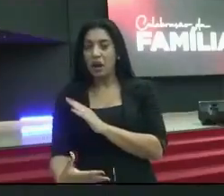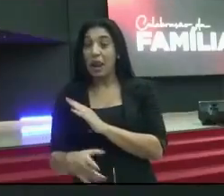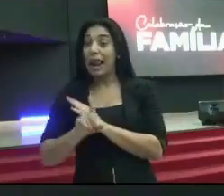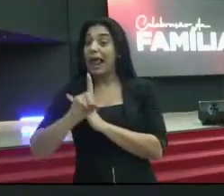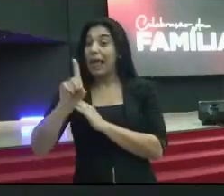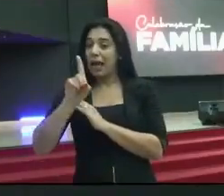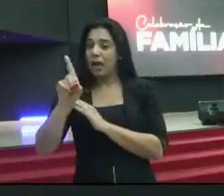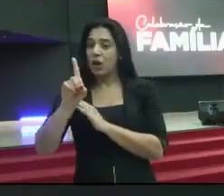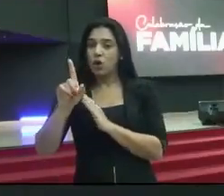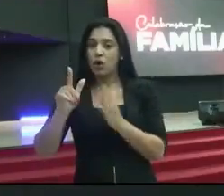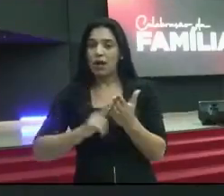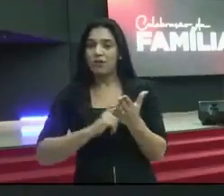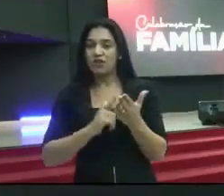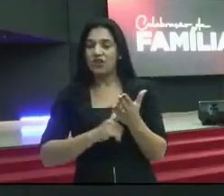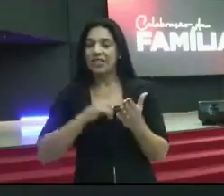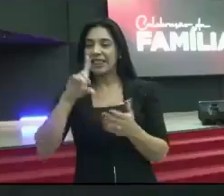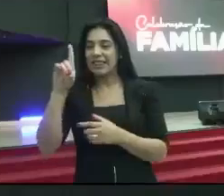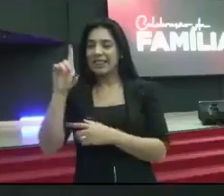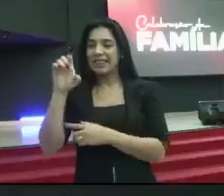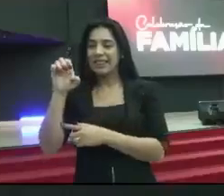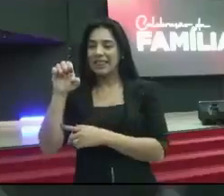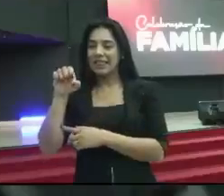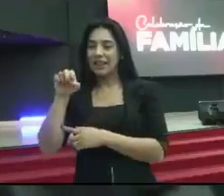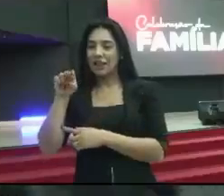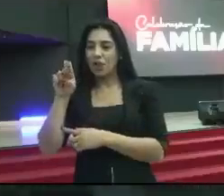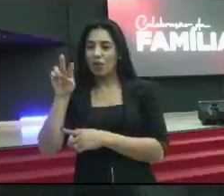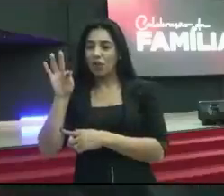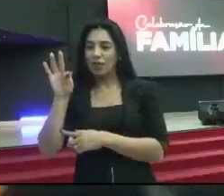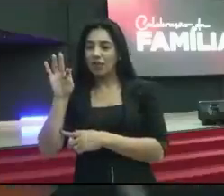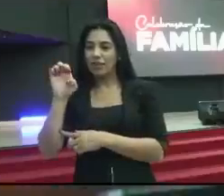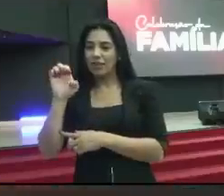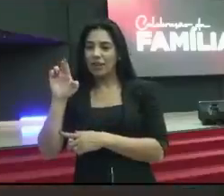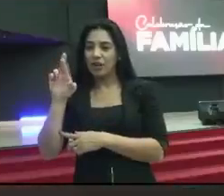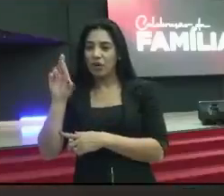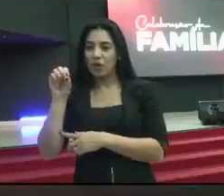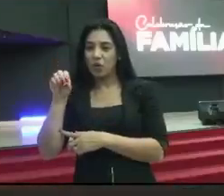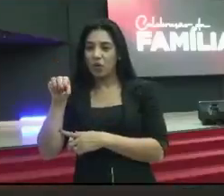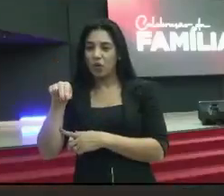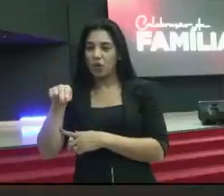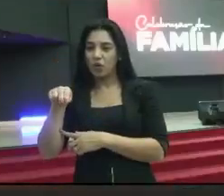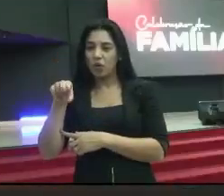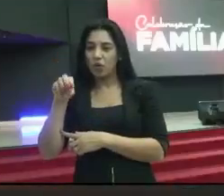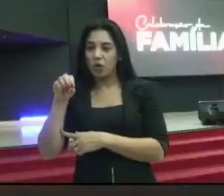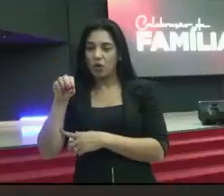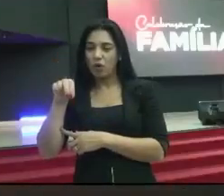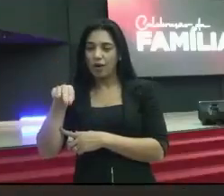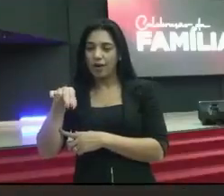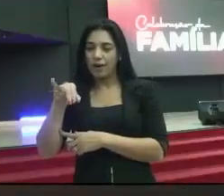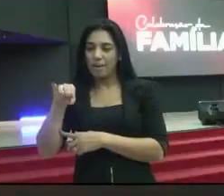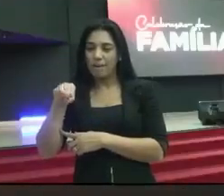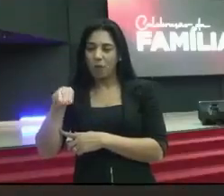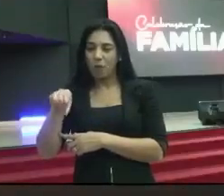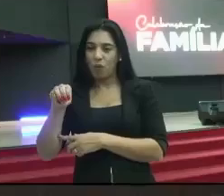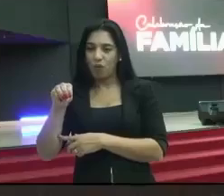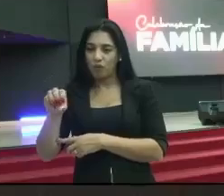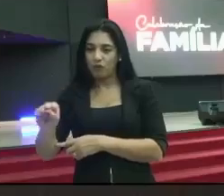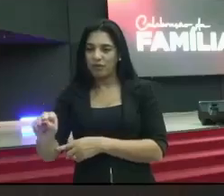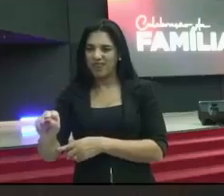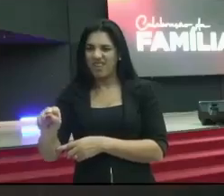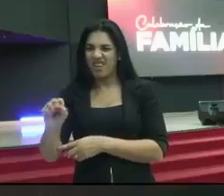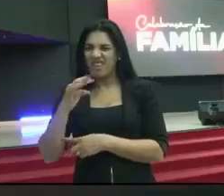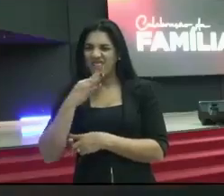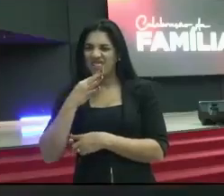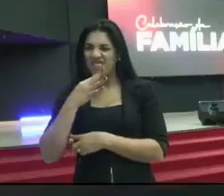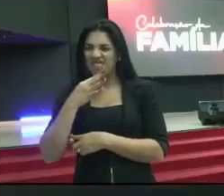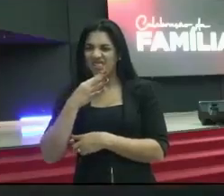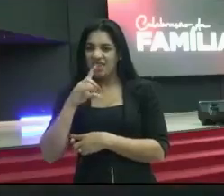Lá no livro de Deuteronômio, se não me falha a memória, tinha a lei do parente remidor. O que era a lei do parente